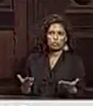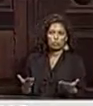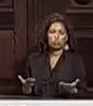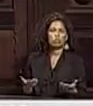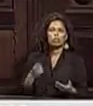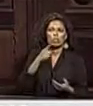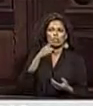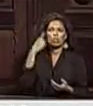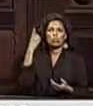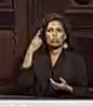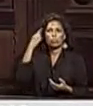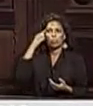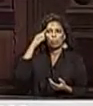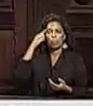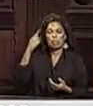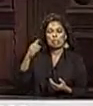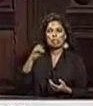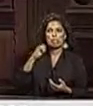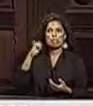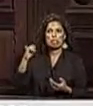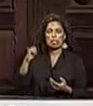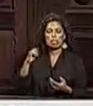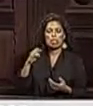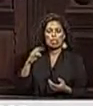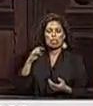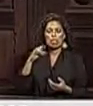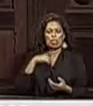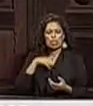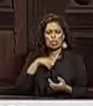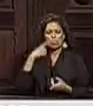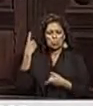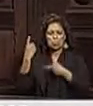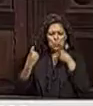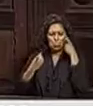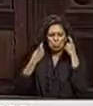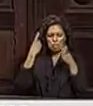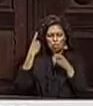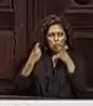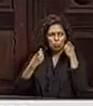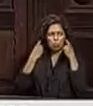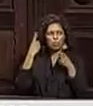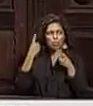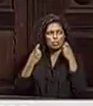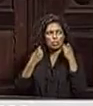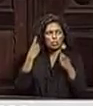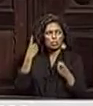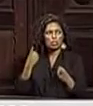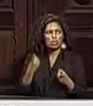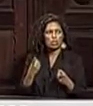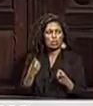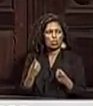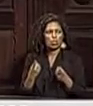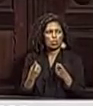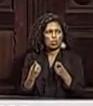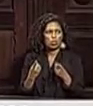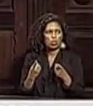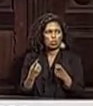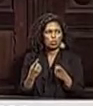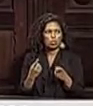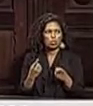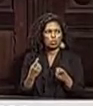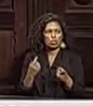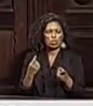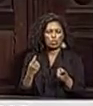eu acho que, por mais que haja uma preocupação aqui endossada pelo deputado Luiz Paulo de atenuar esse